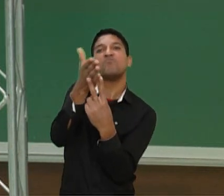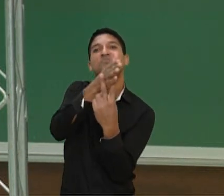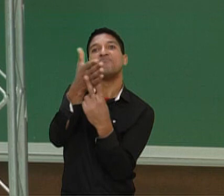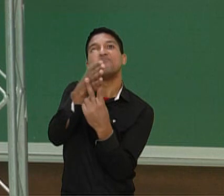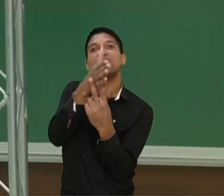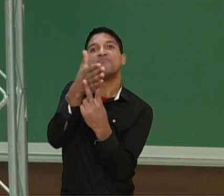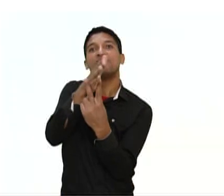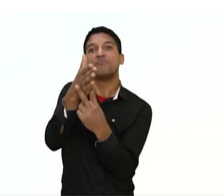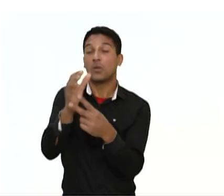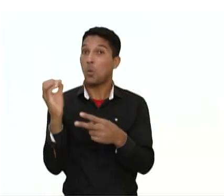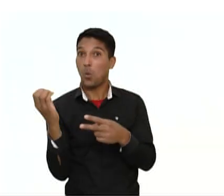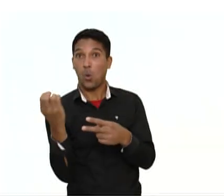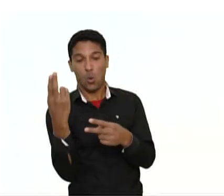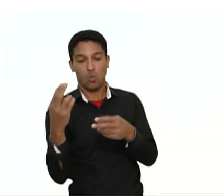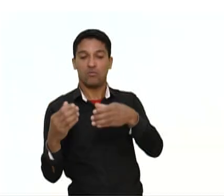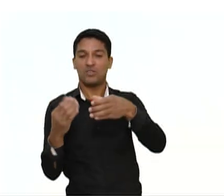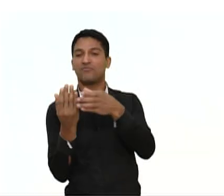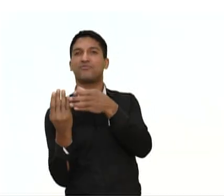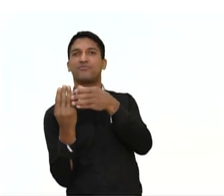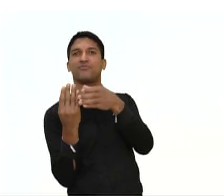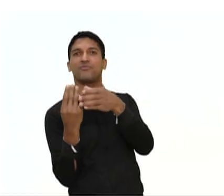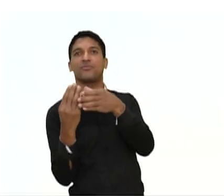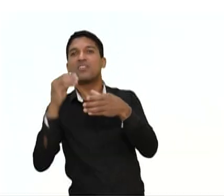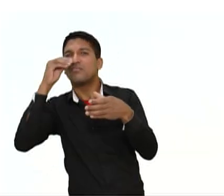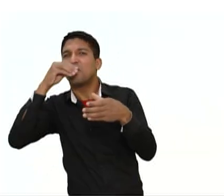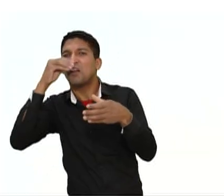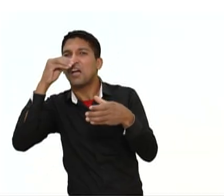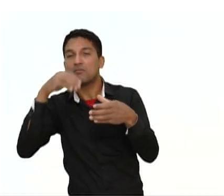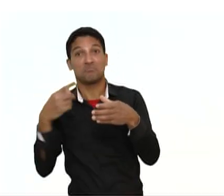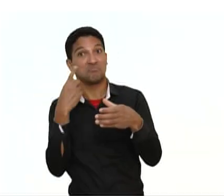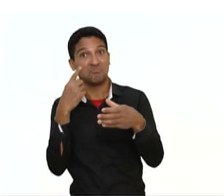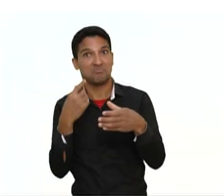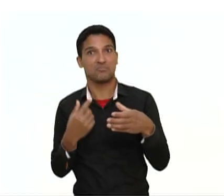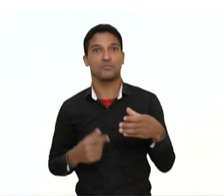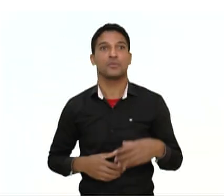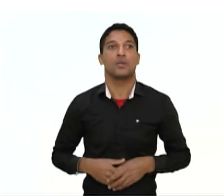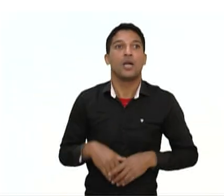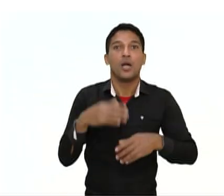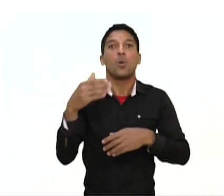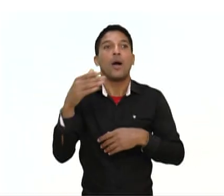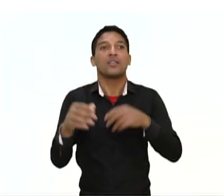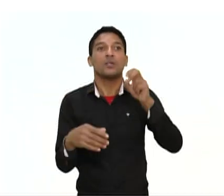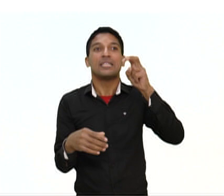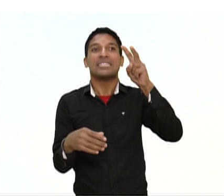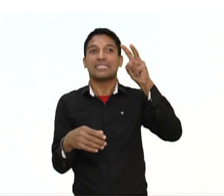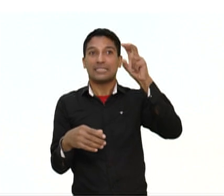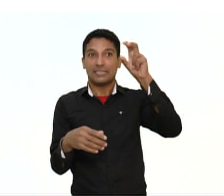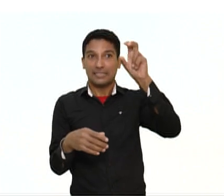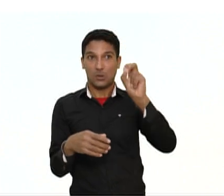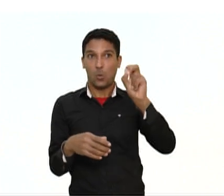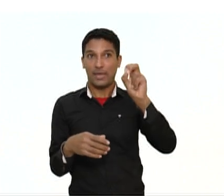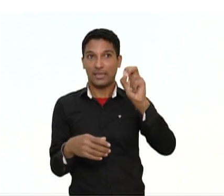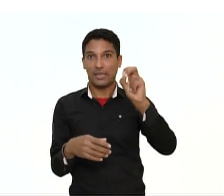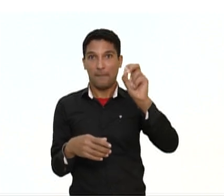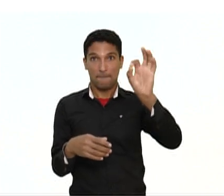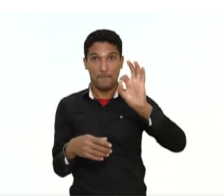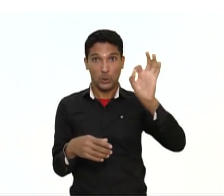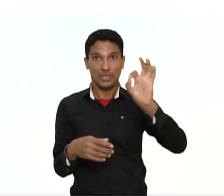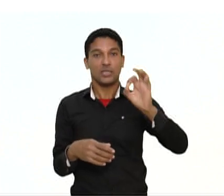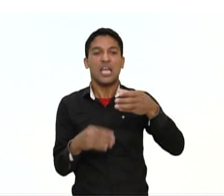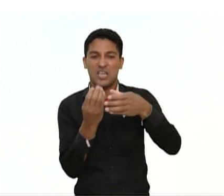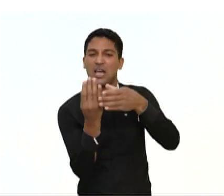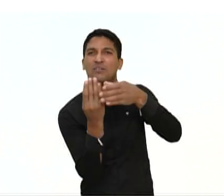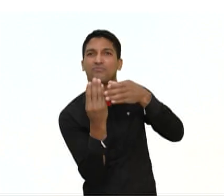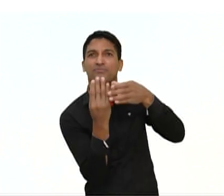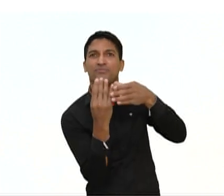esse alfa for maior ou igual a 50%, é um ácido forte. Se for menor que